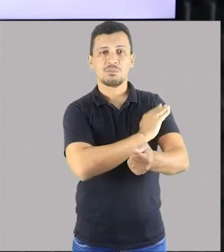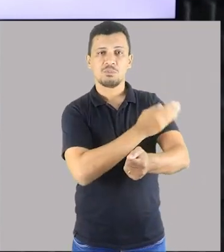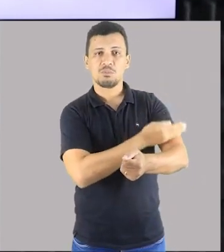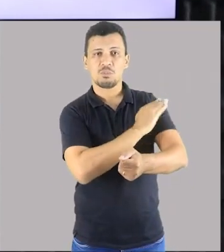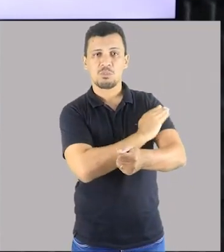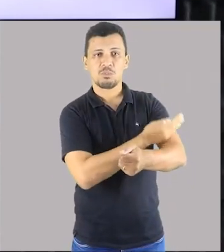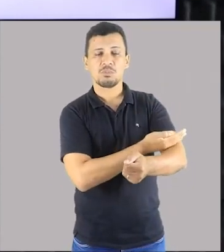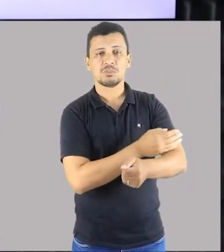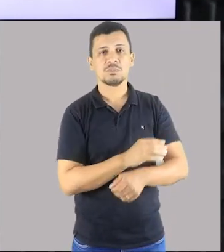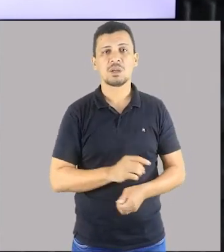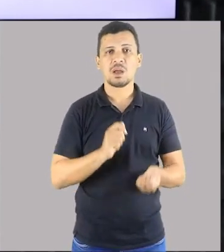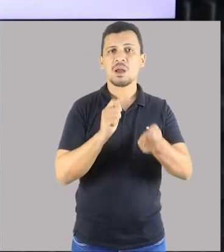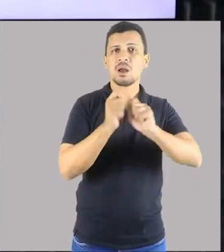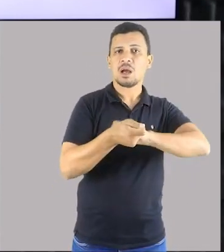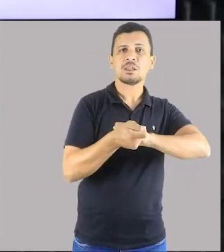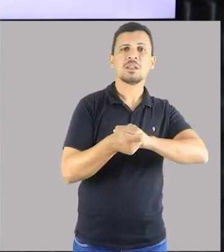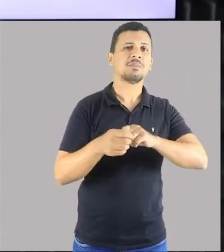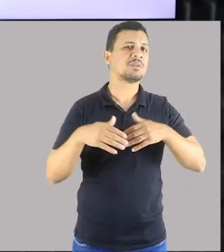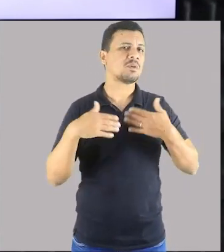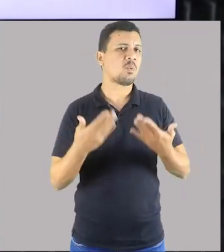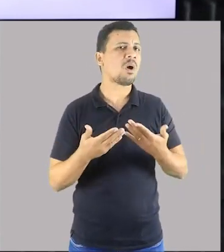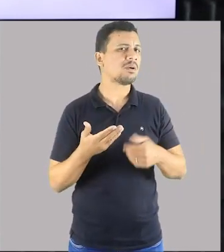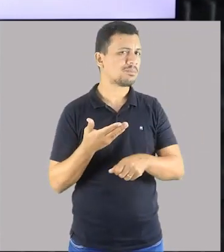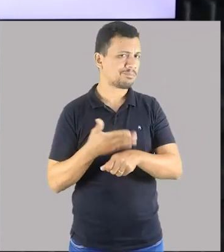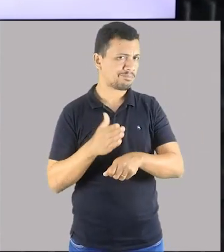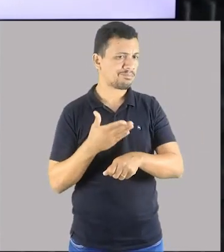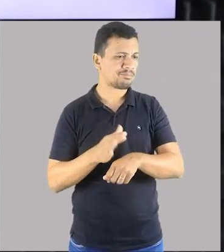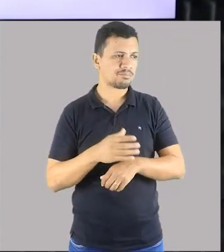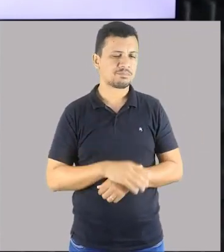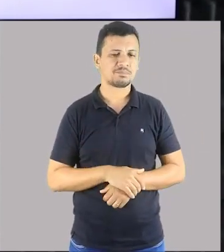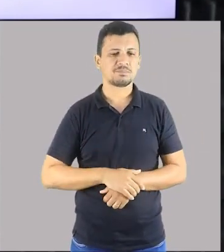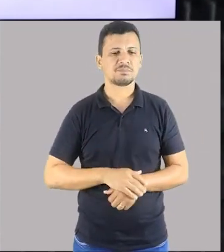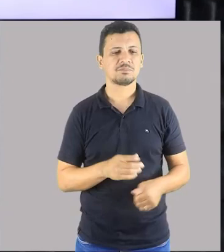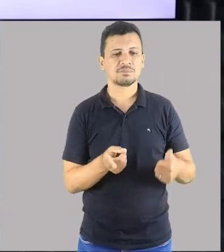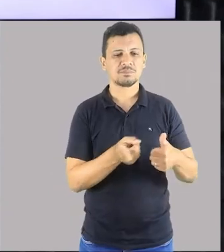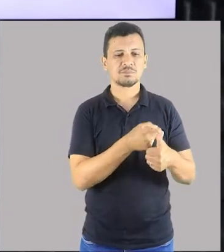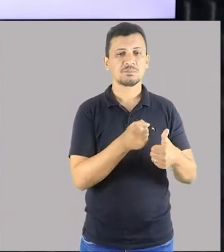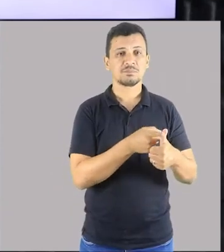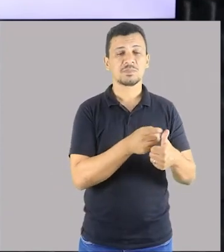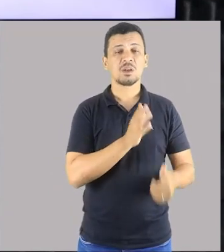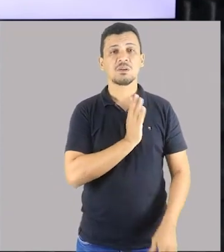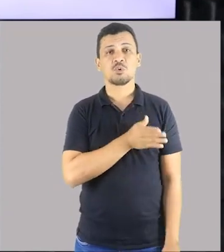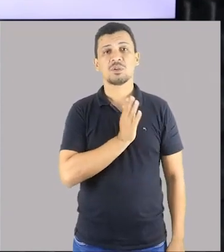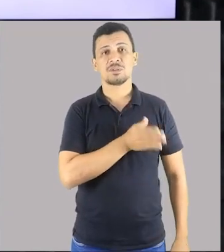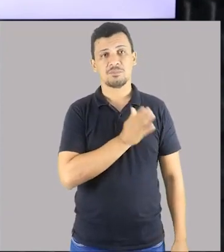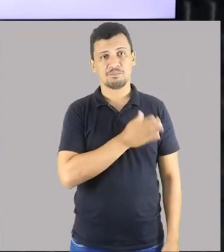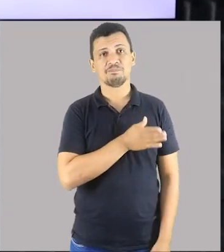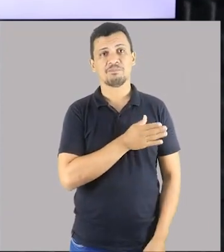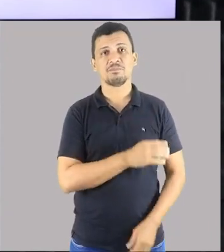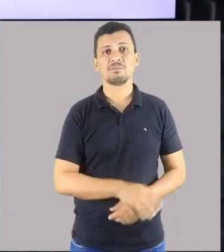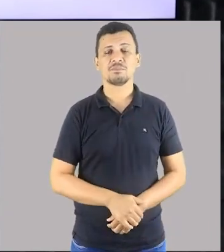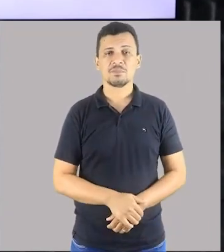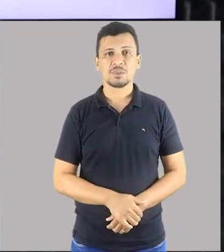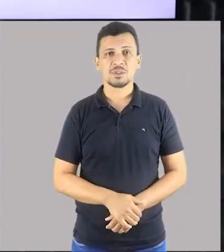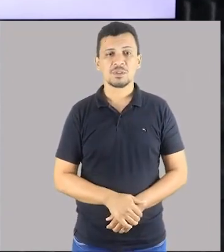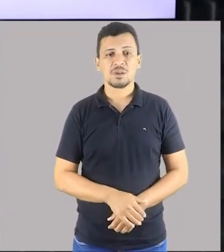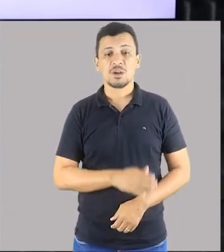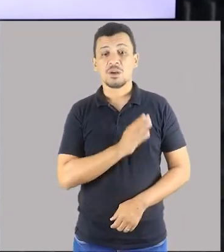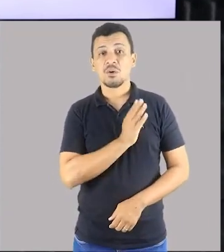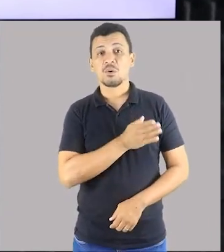Então, quais adaptações que a gente vai ter com esse treinamento? As adaptações cardíacas. O coração, ele